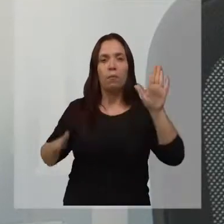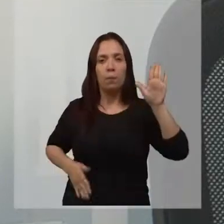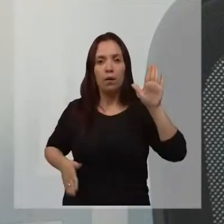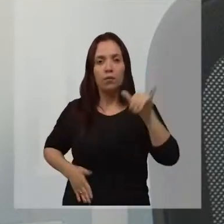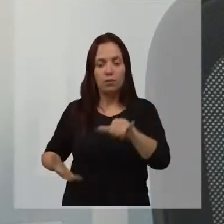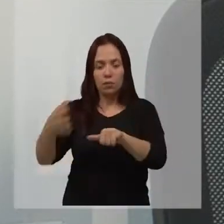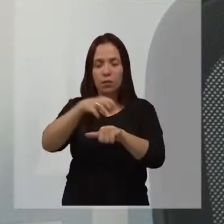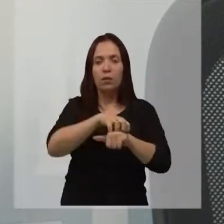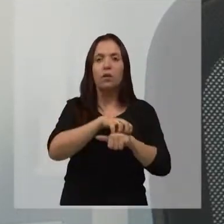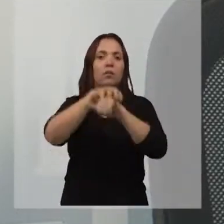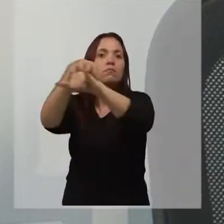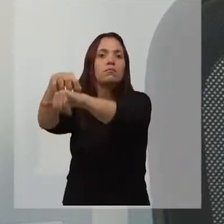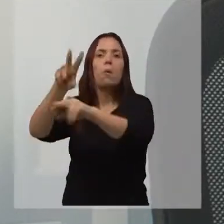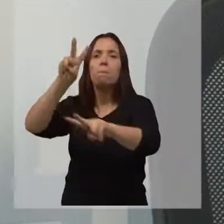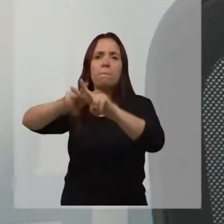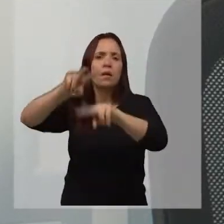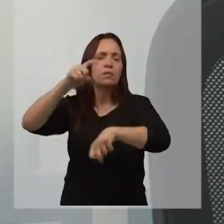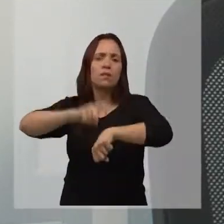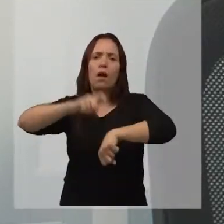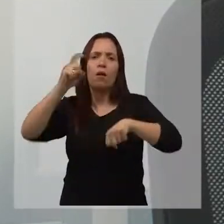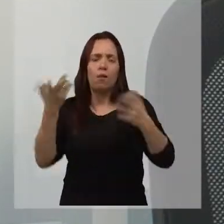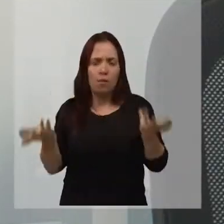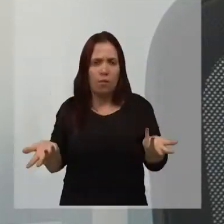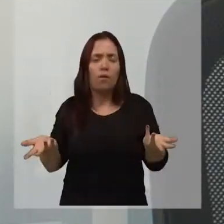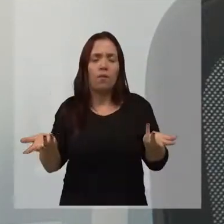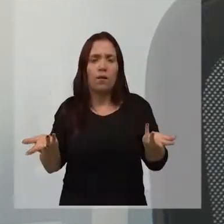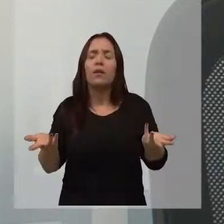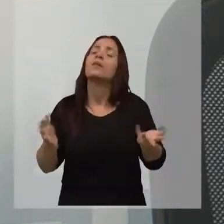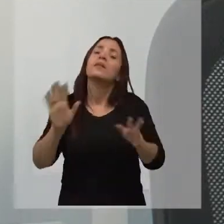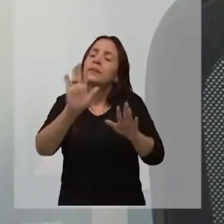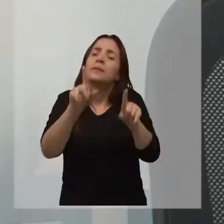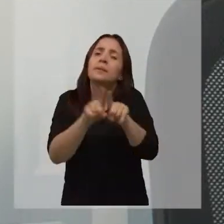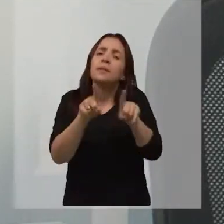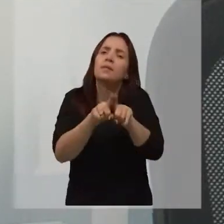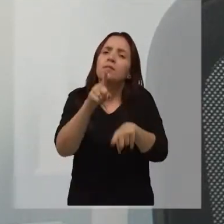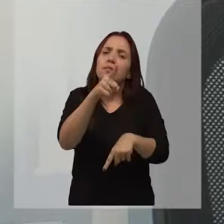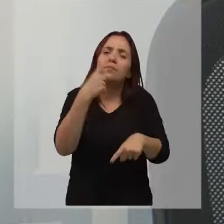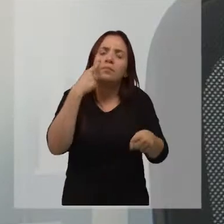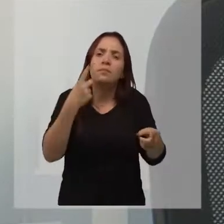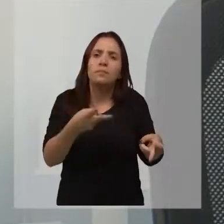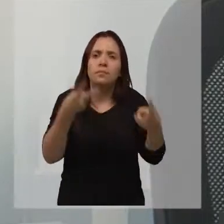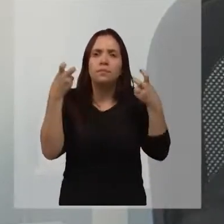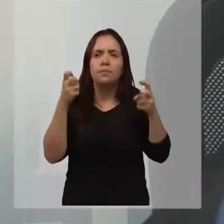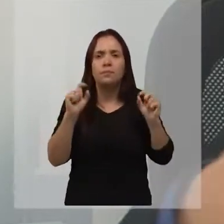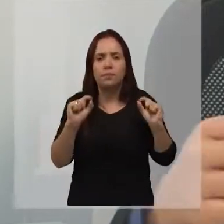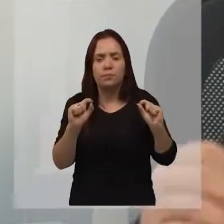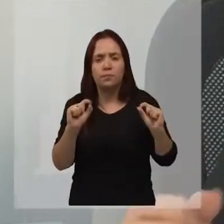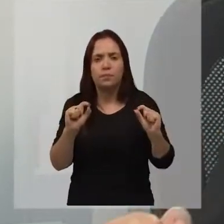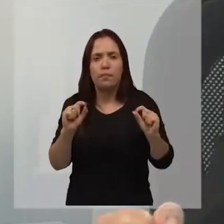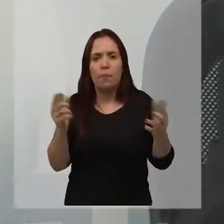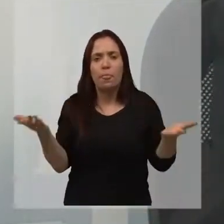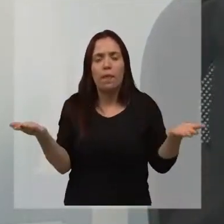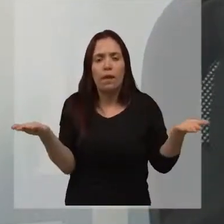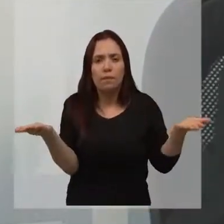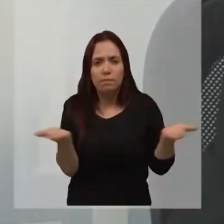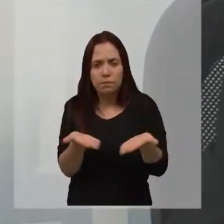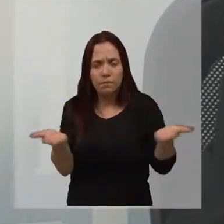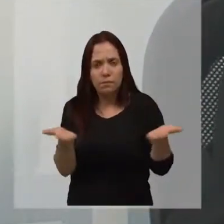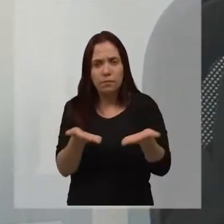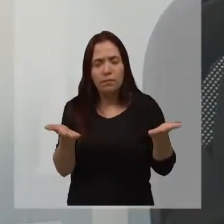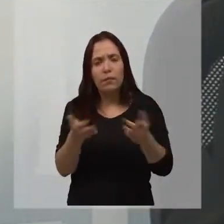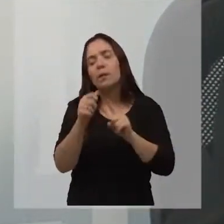coisa, Carlos Frederico, você nota que chegando já agora mais na metade do mês